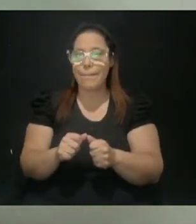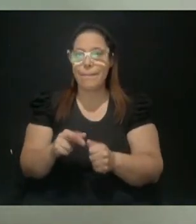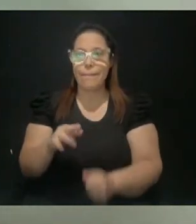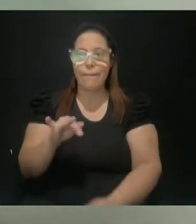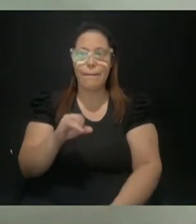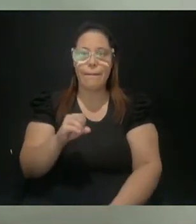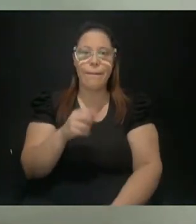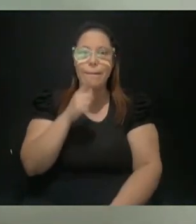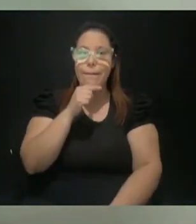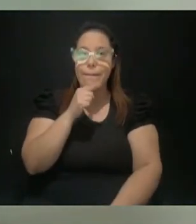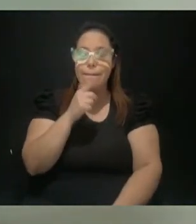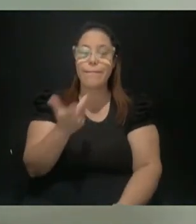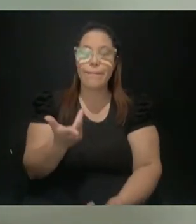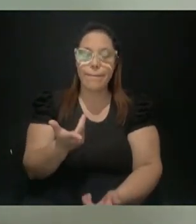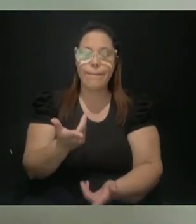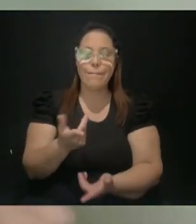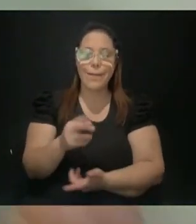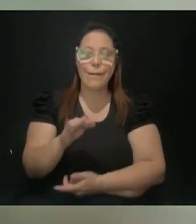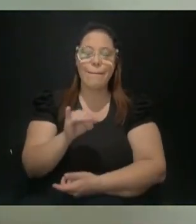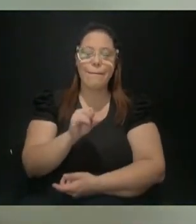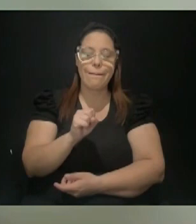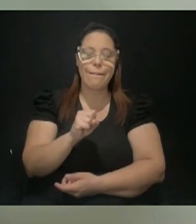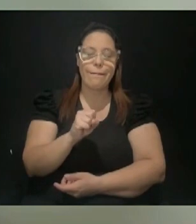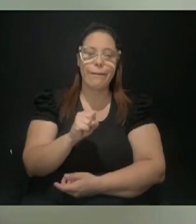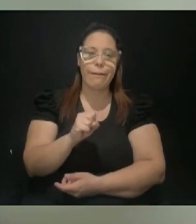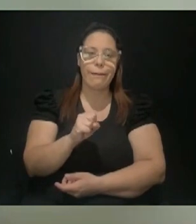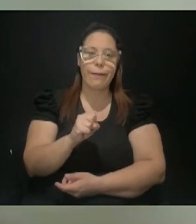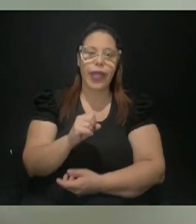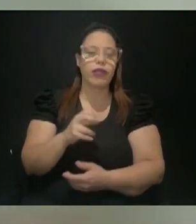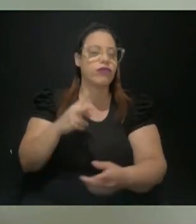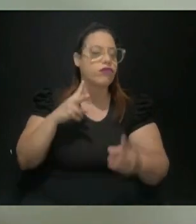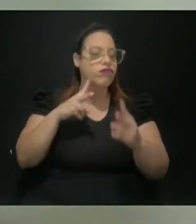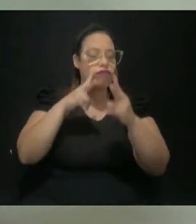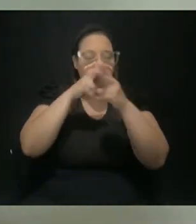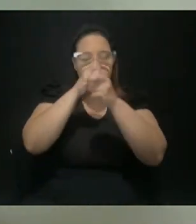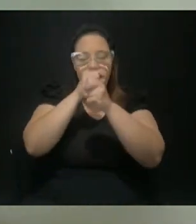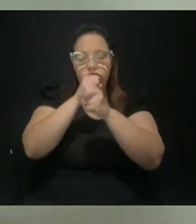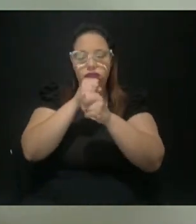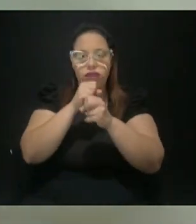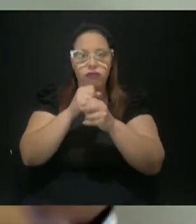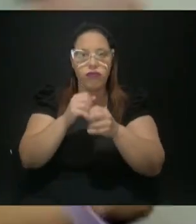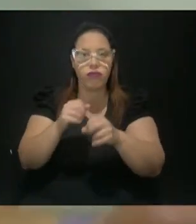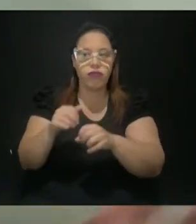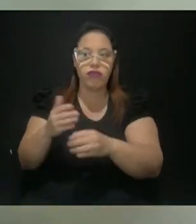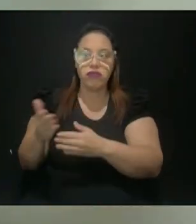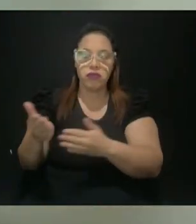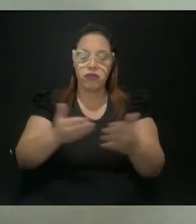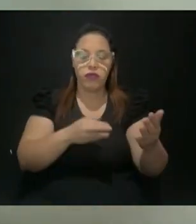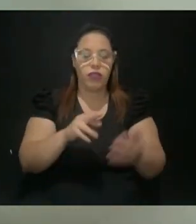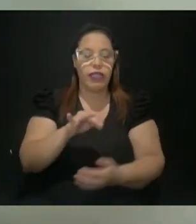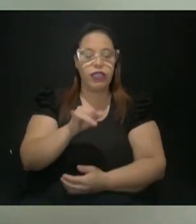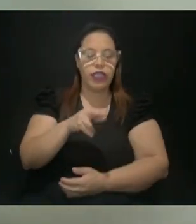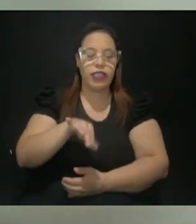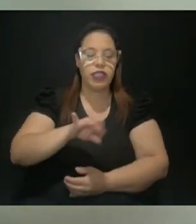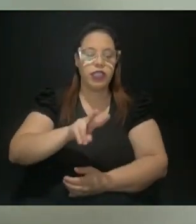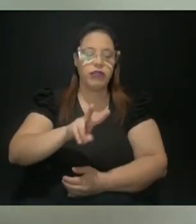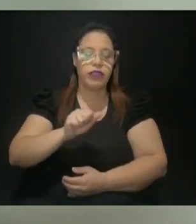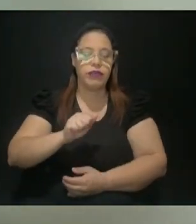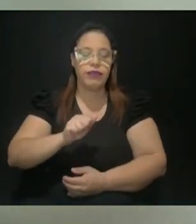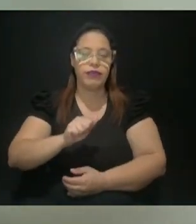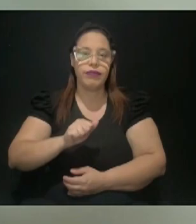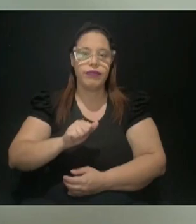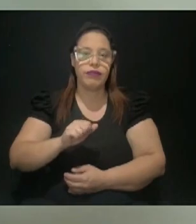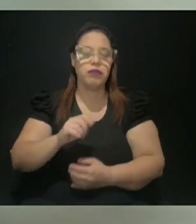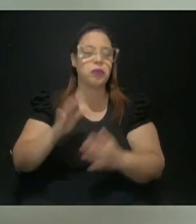Então, é um substrato que vem muito forte na agricultura regenerativa, né, traz excelentes benefícios